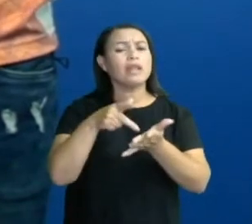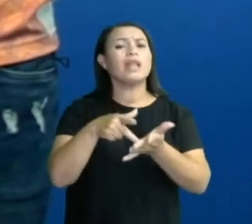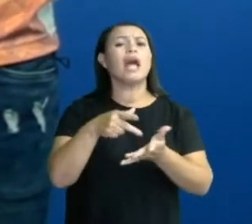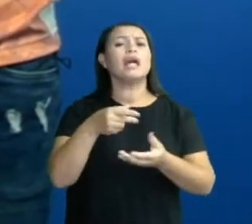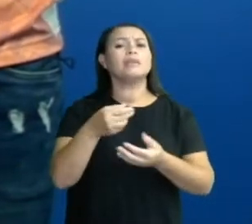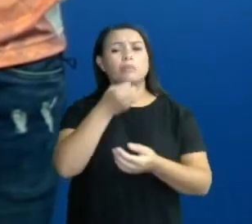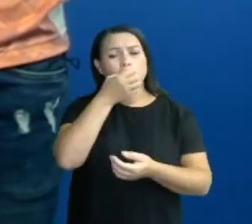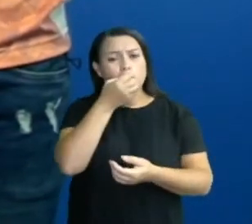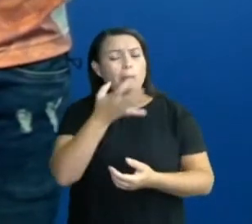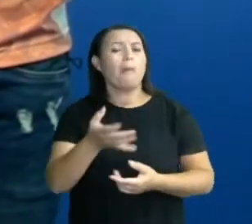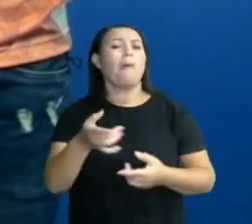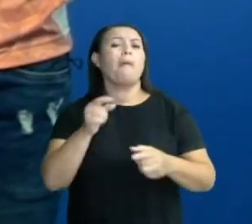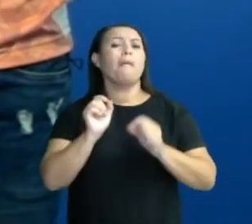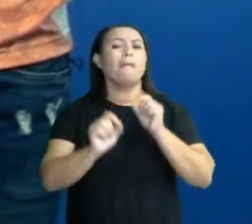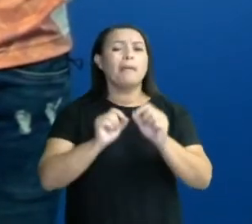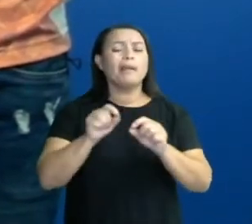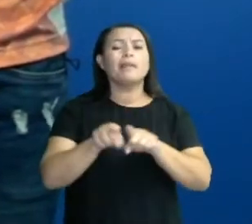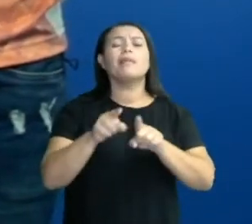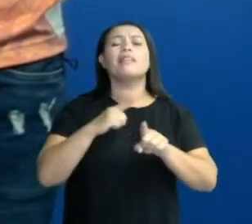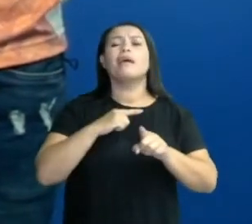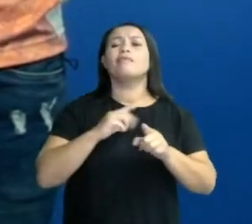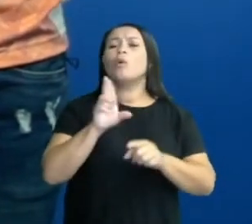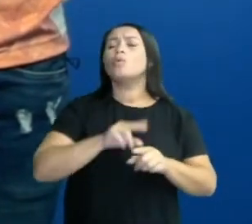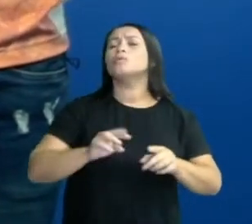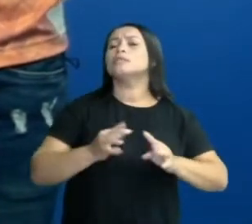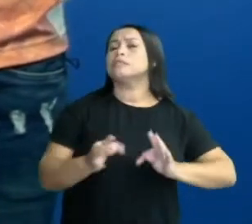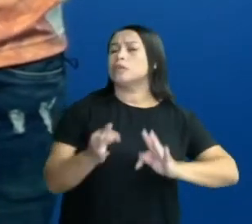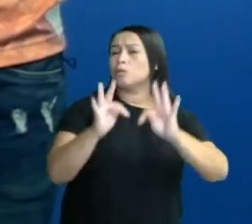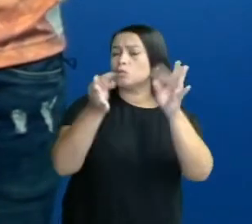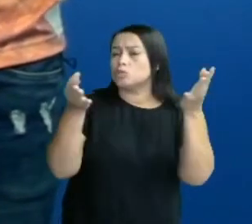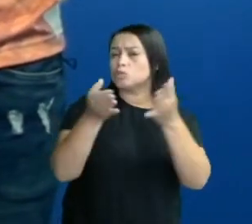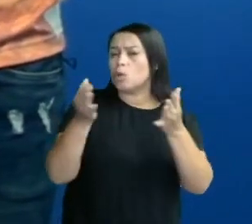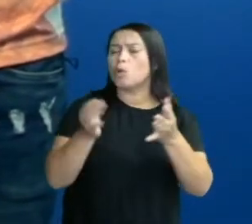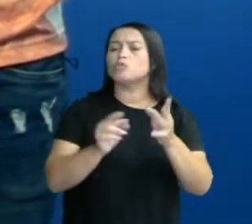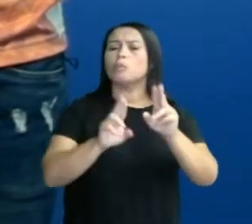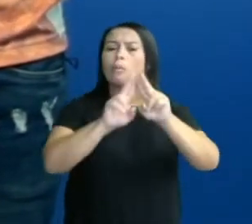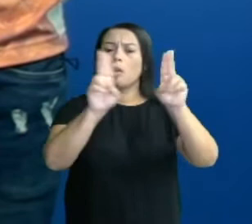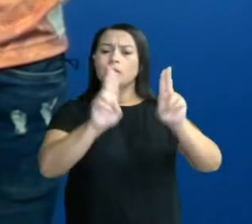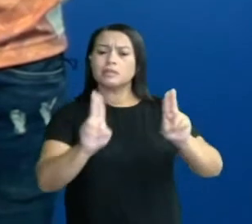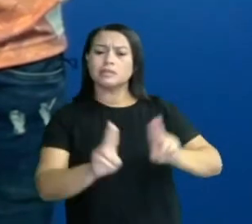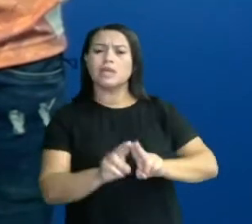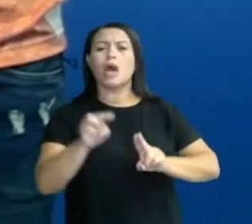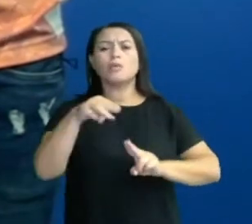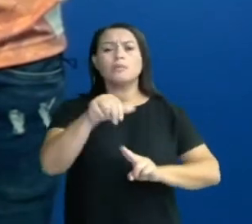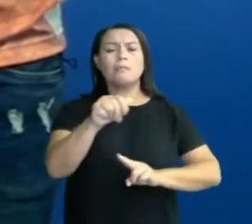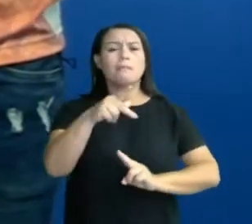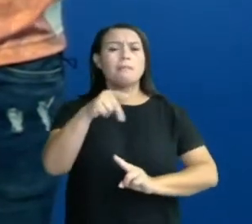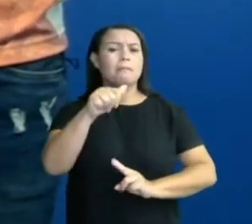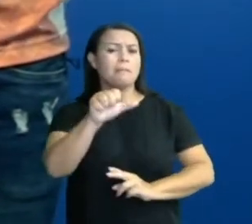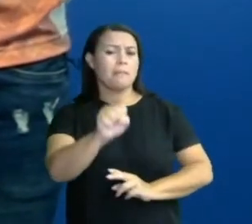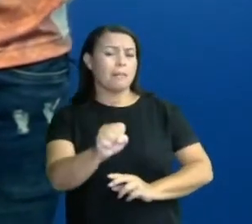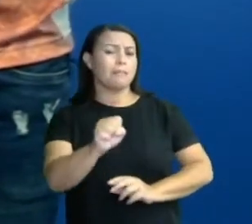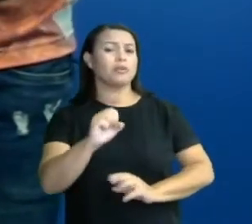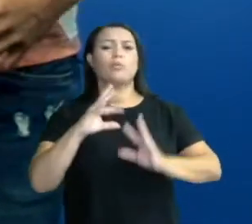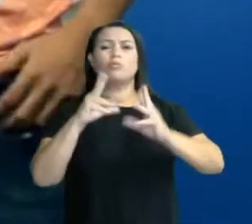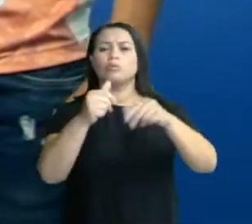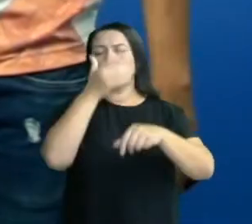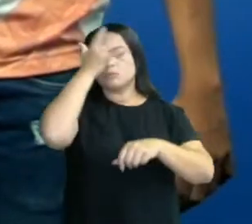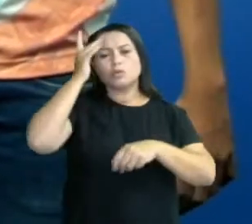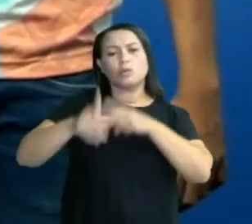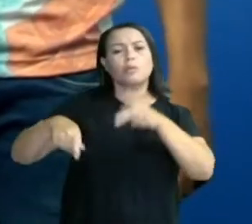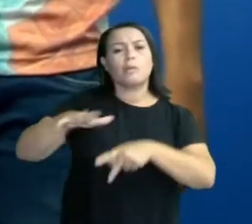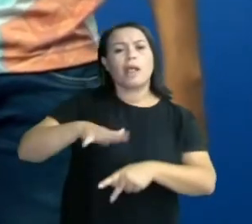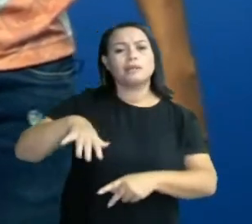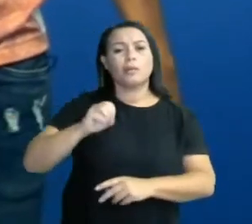hoje, logicamente, a gente faz uso de muita tecnologia para fazer os nossos mapas que vão ser utilizados, né, de um modo geral, por toda a